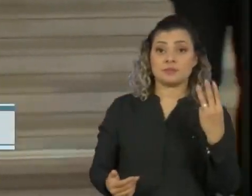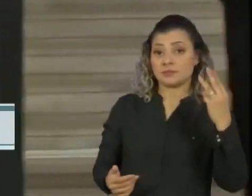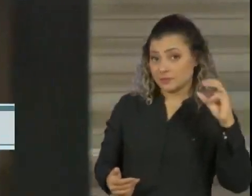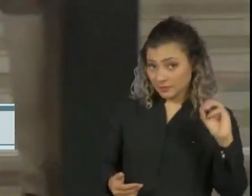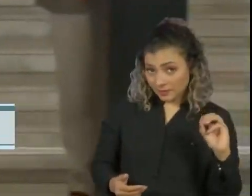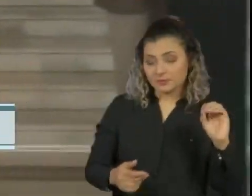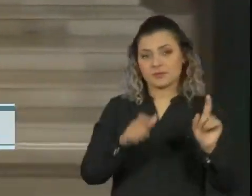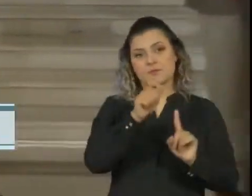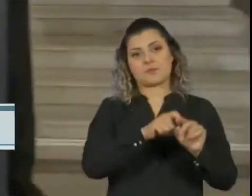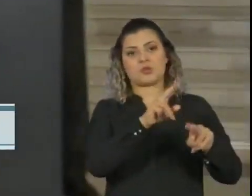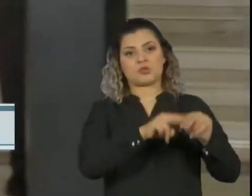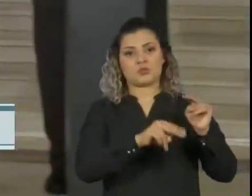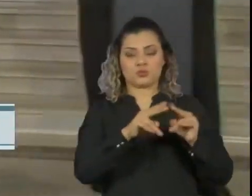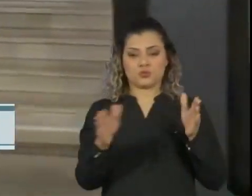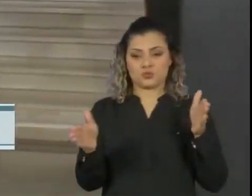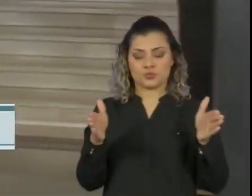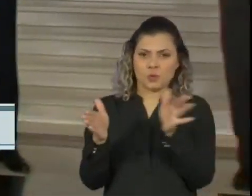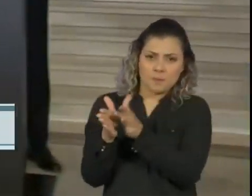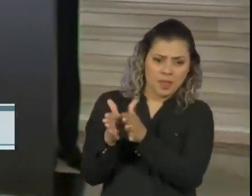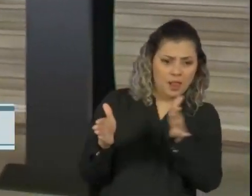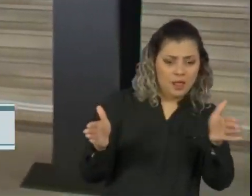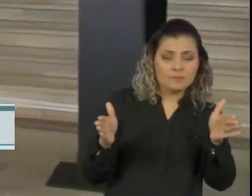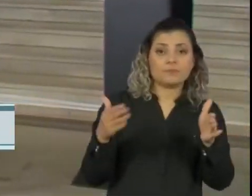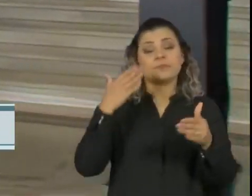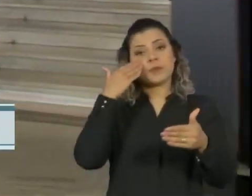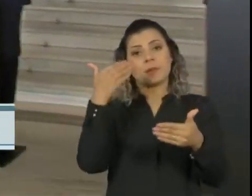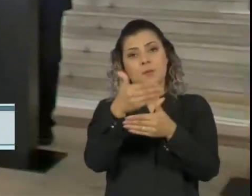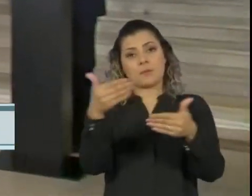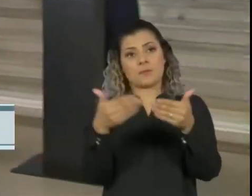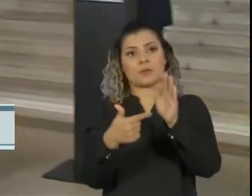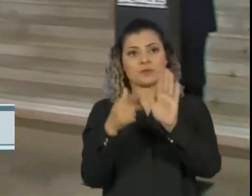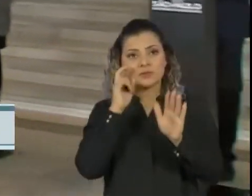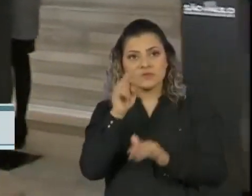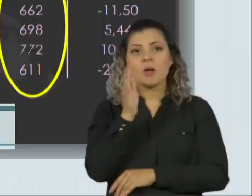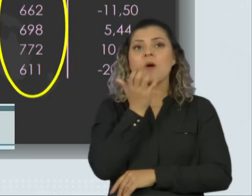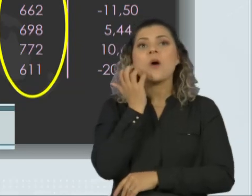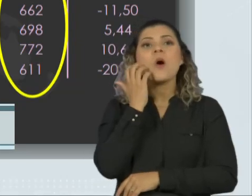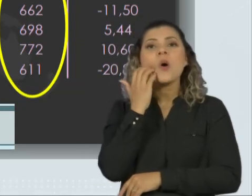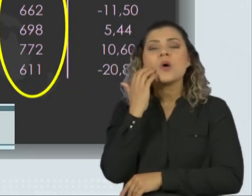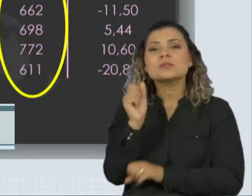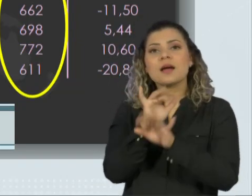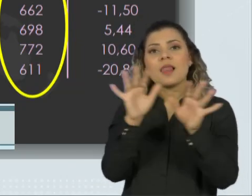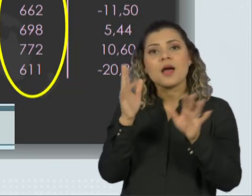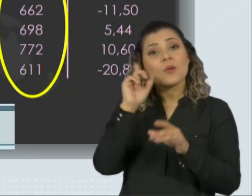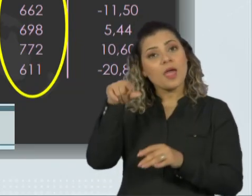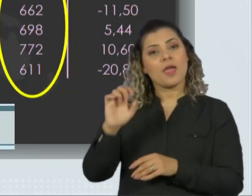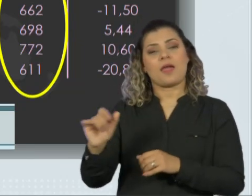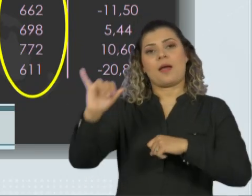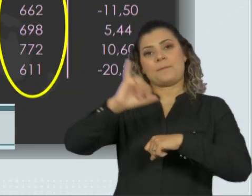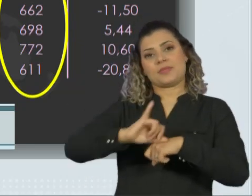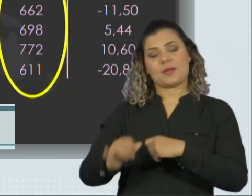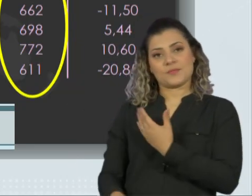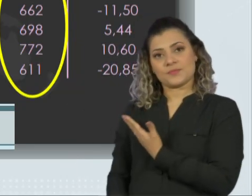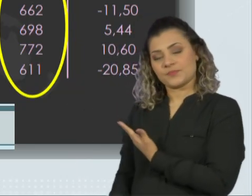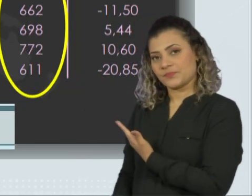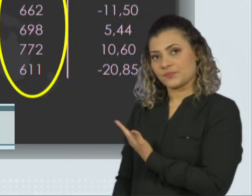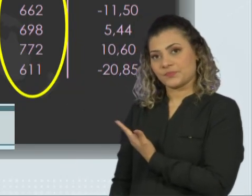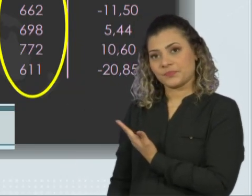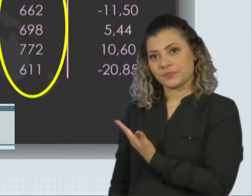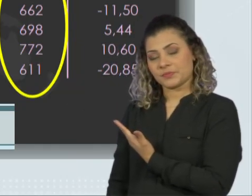junho. Então, lá em cima, no quadro, no rosa mais claro, são os dados da capital. Nós tivemos, nesse período